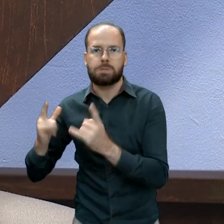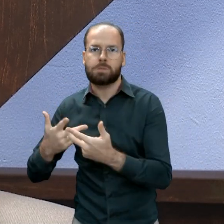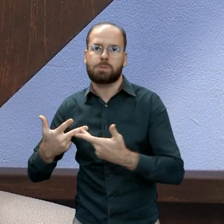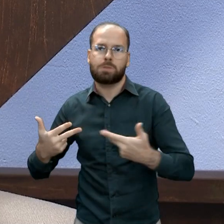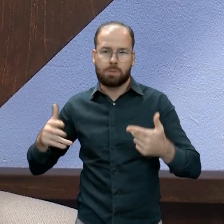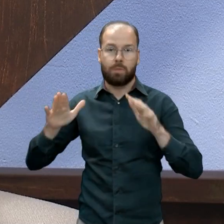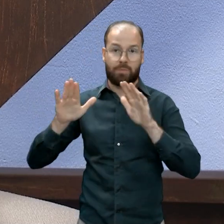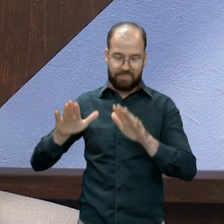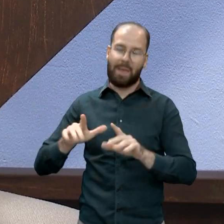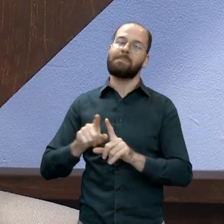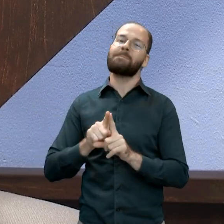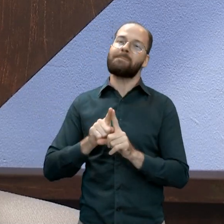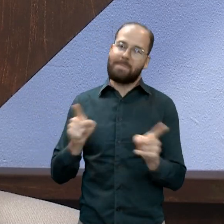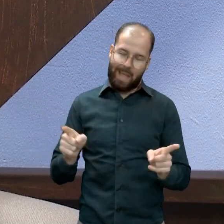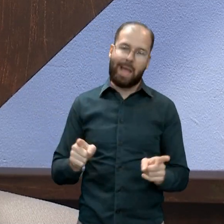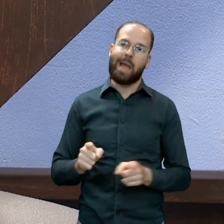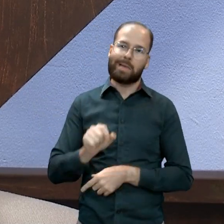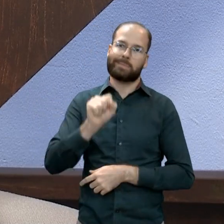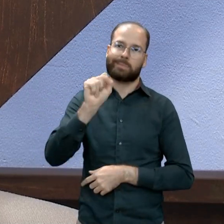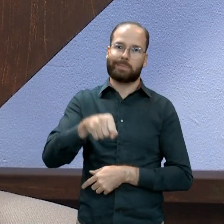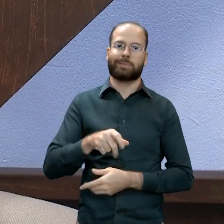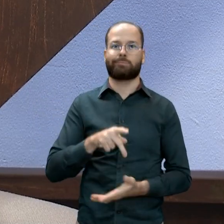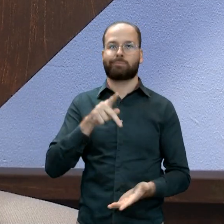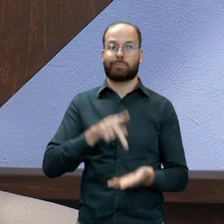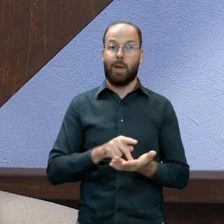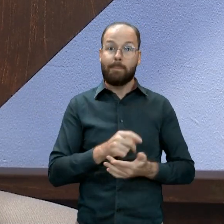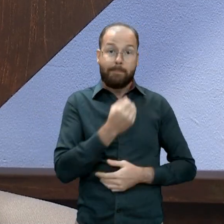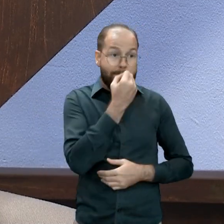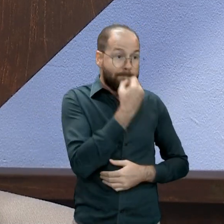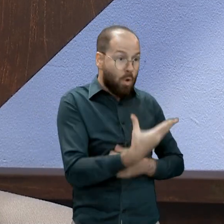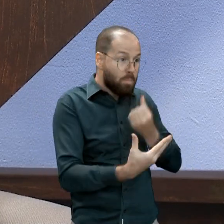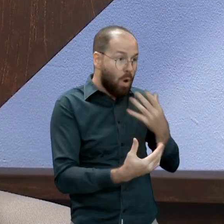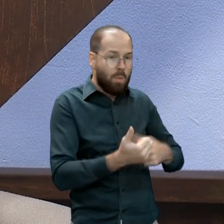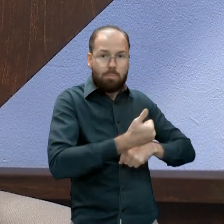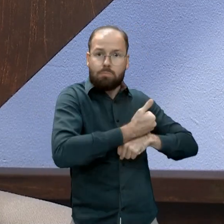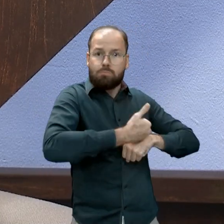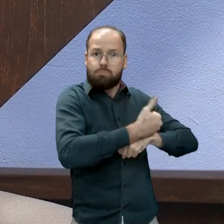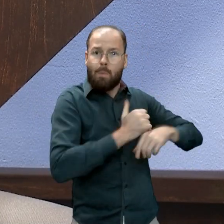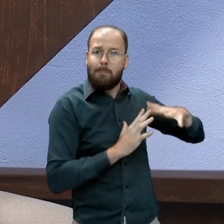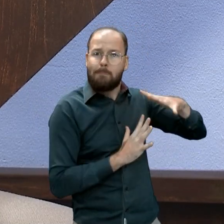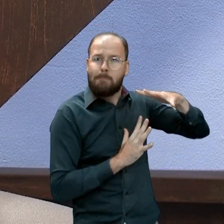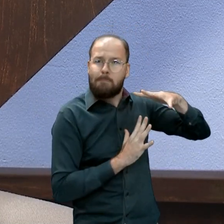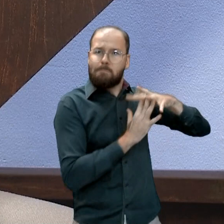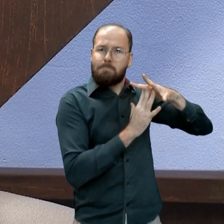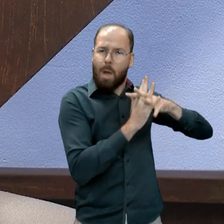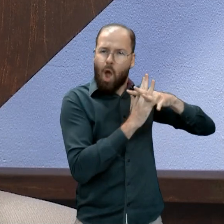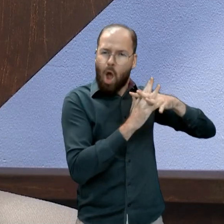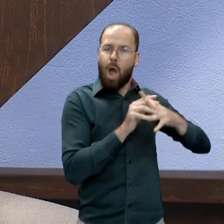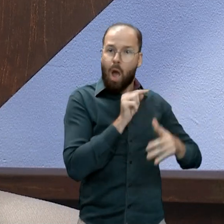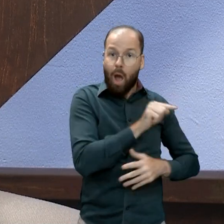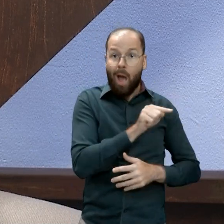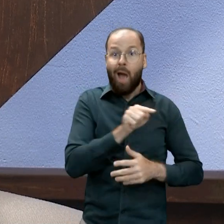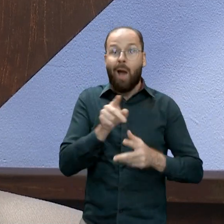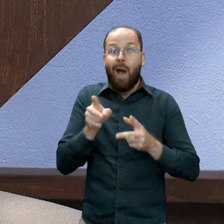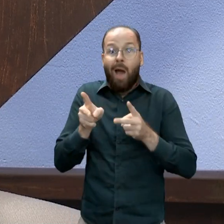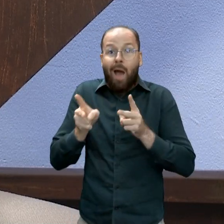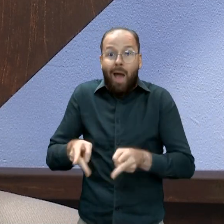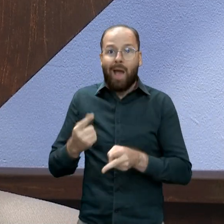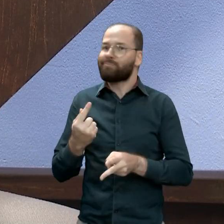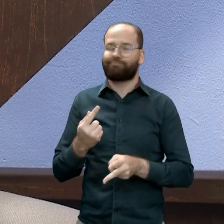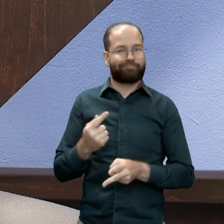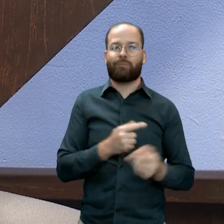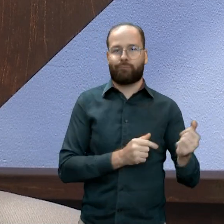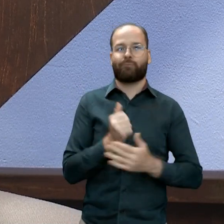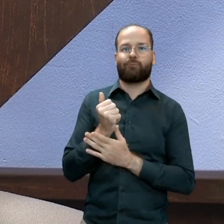nós perdemos sim esse bom profissional para outros mercados, como também temos alguns aqui no nosso próprio mercado. Isso é natural, né? Eu